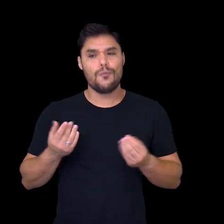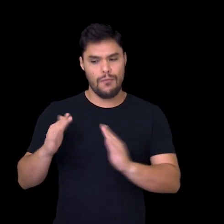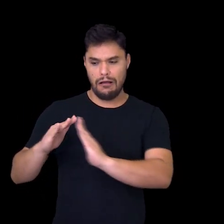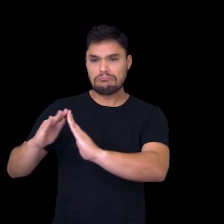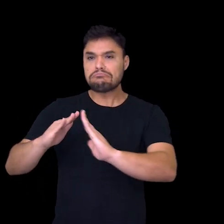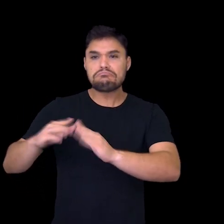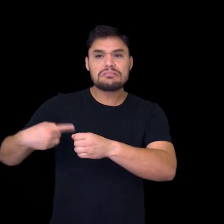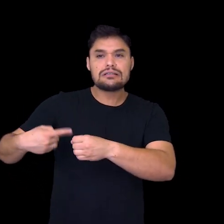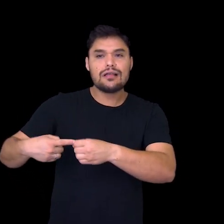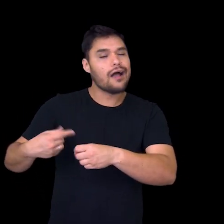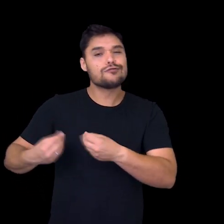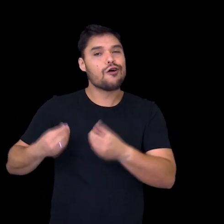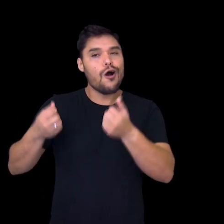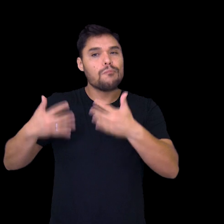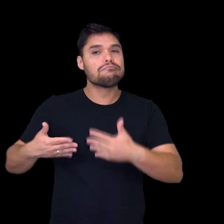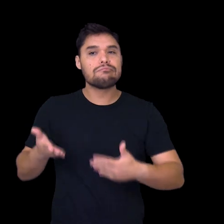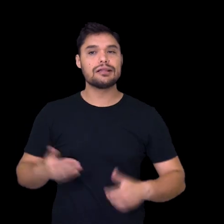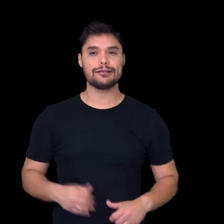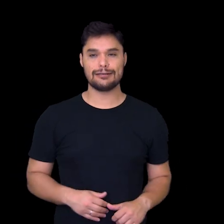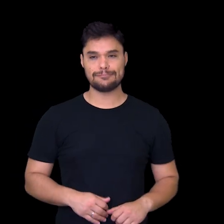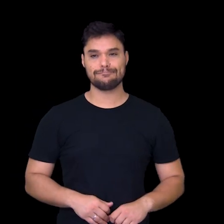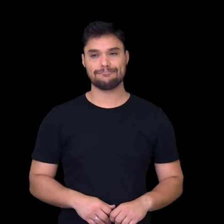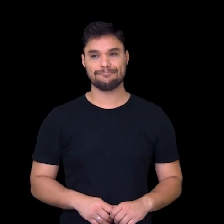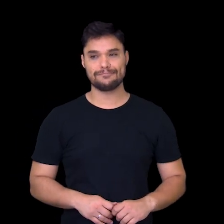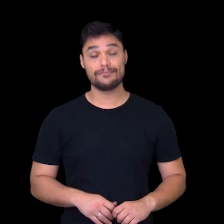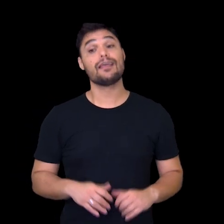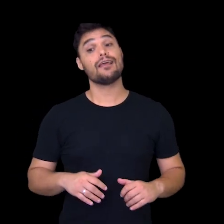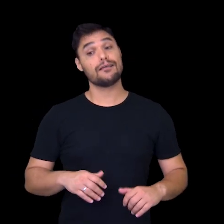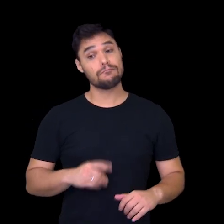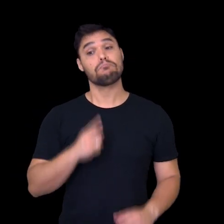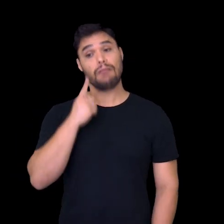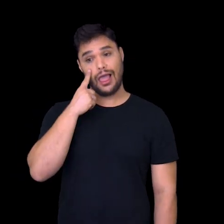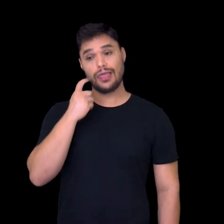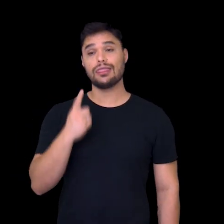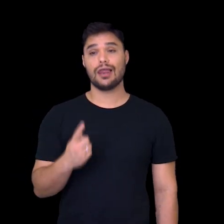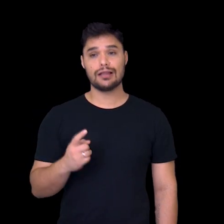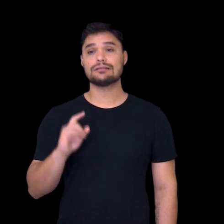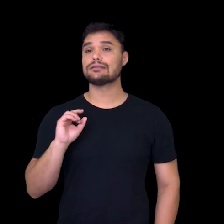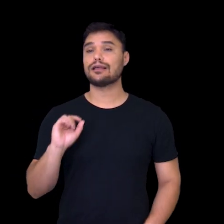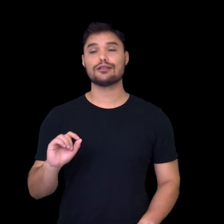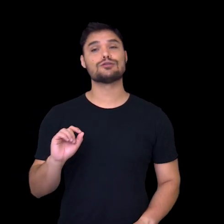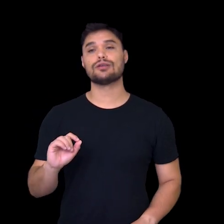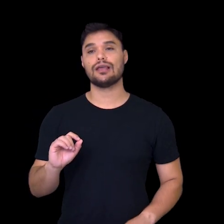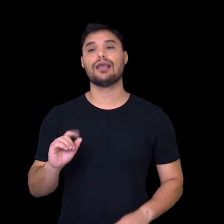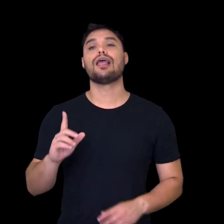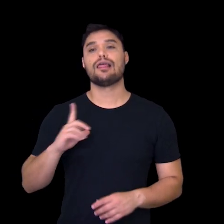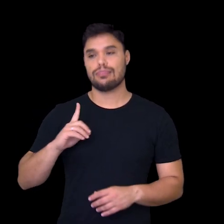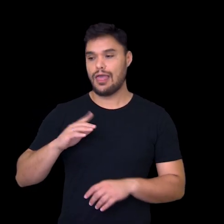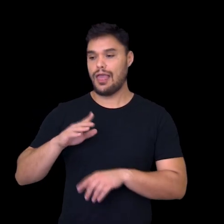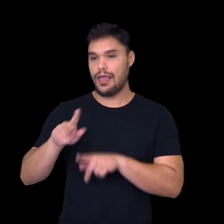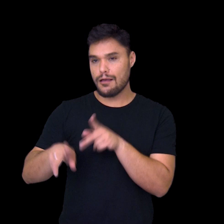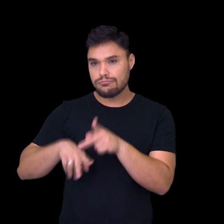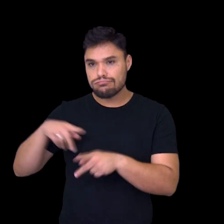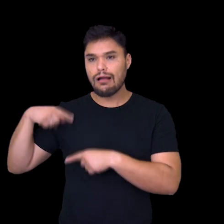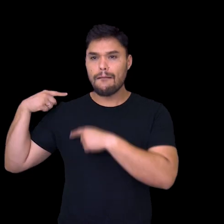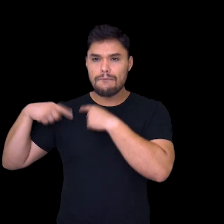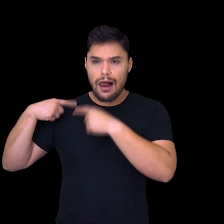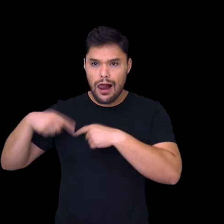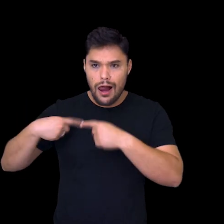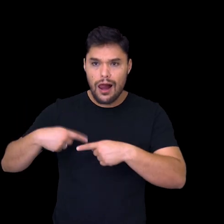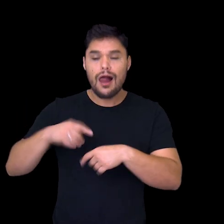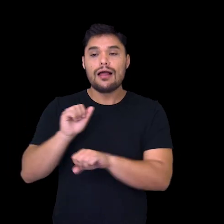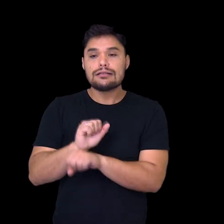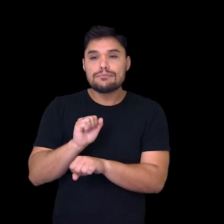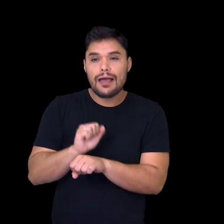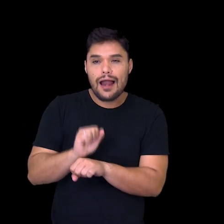Como é que a senhora define esses locais, por favor? Então, é muito interessante pensar que há gerações que